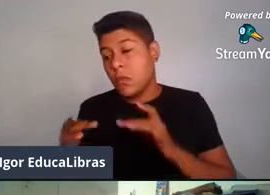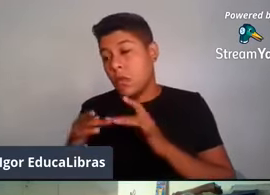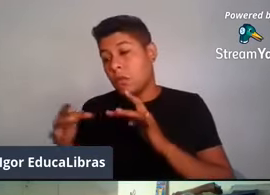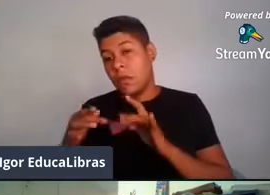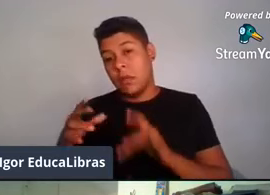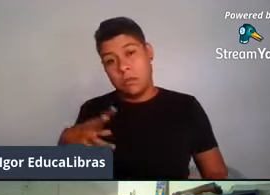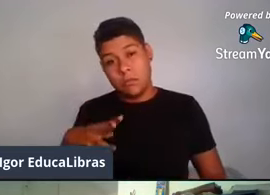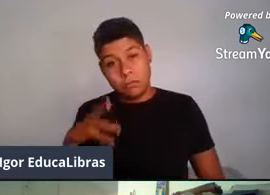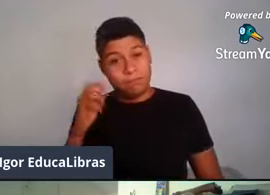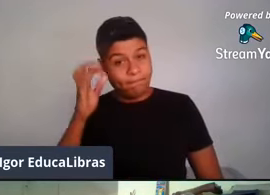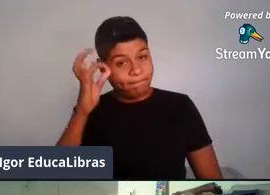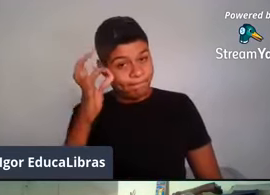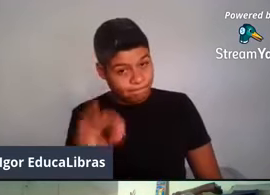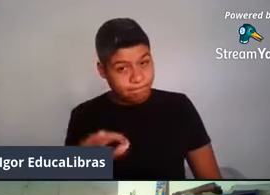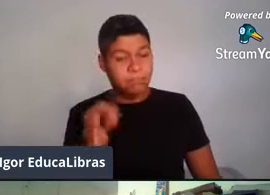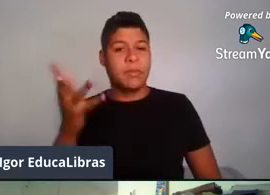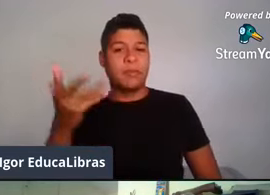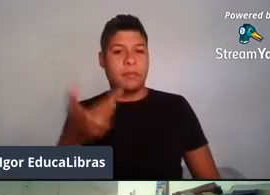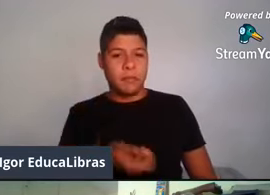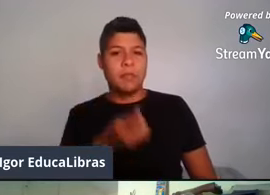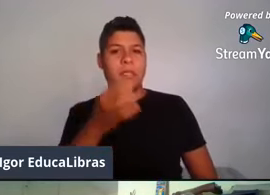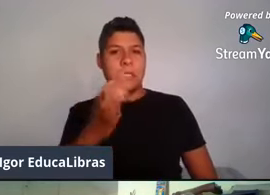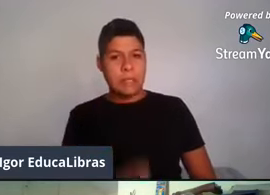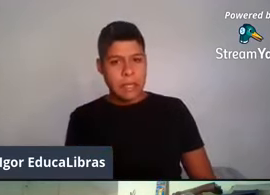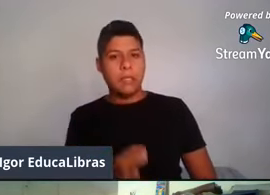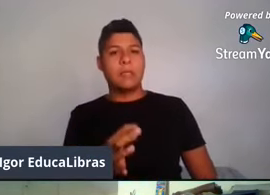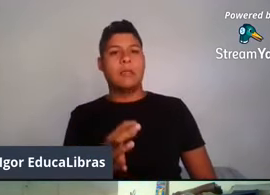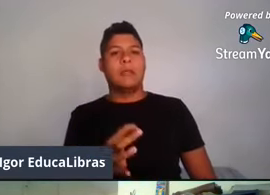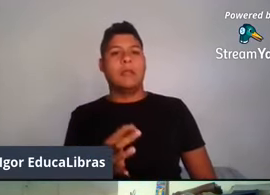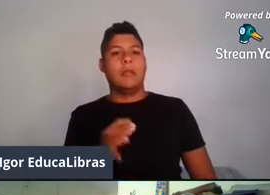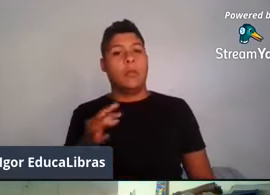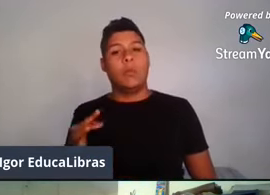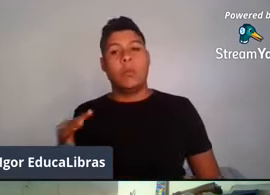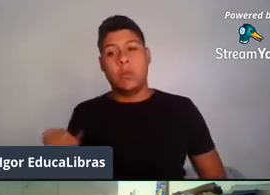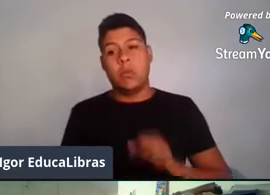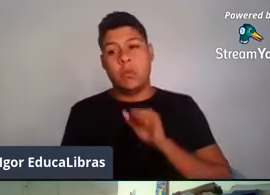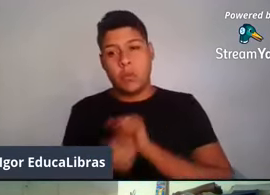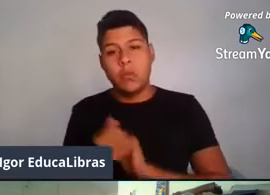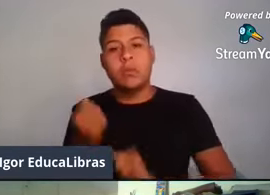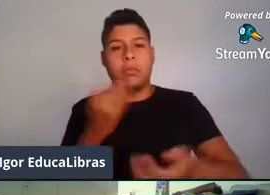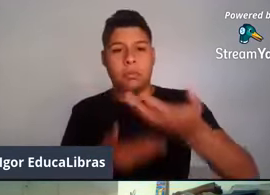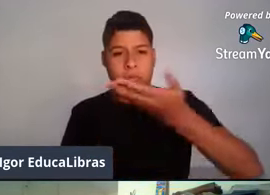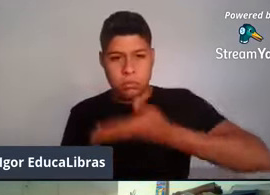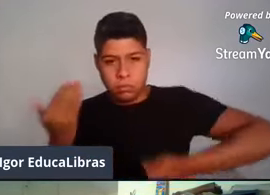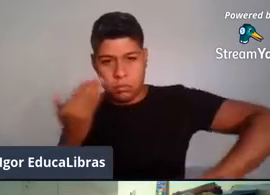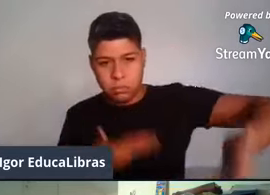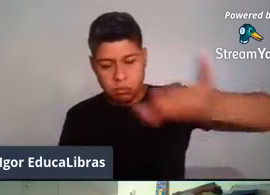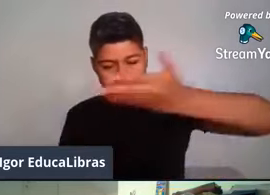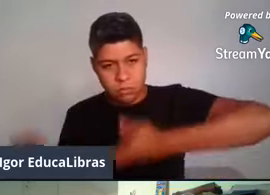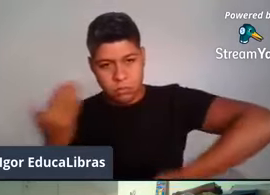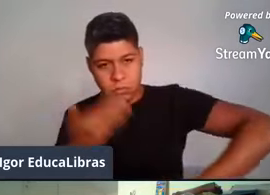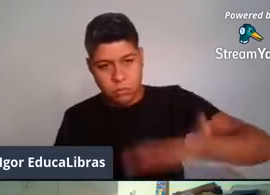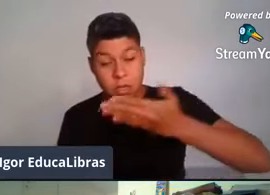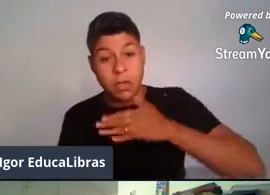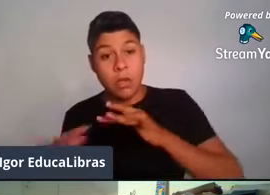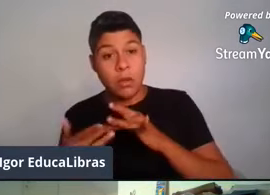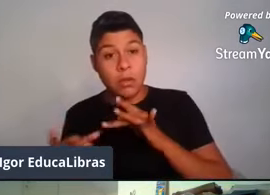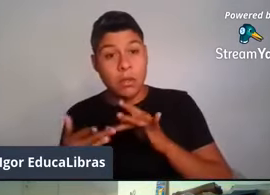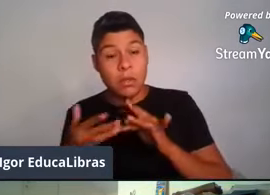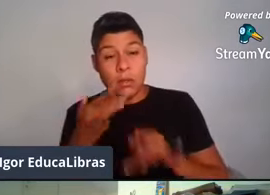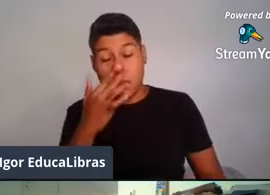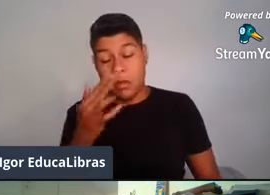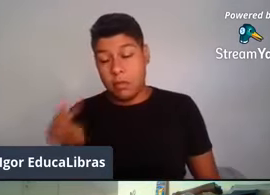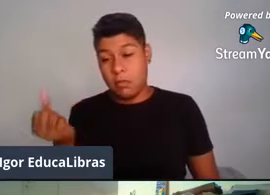que é o ideal, né, com certeza absoluta, todo mundo junto e misturado, olha lá, esse contato está